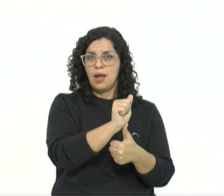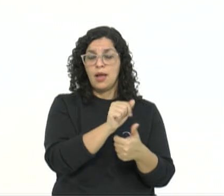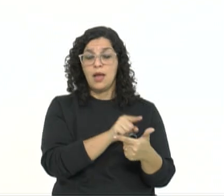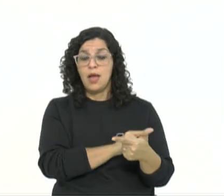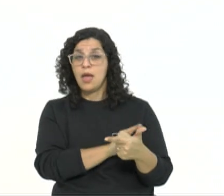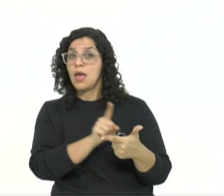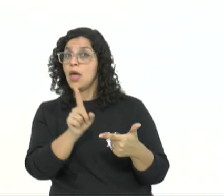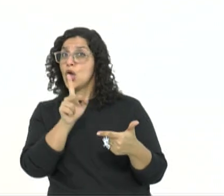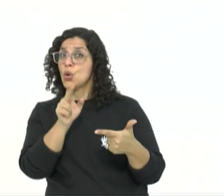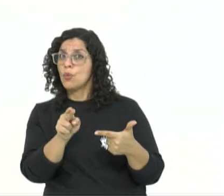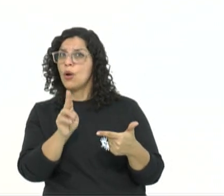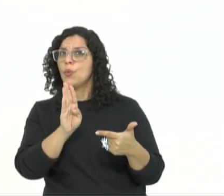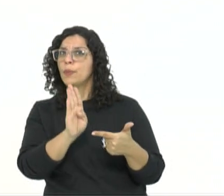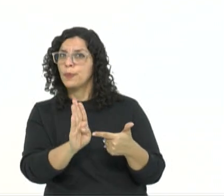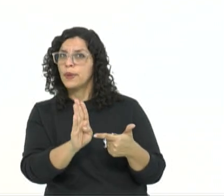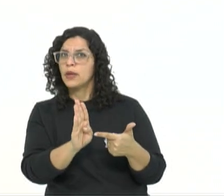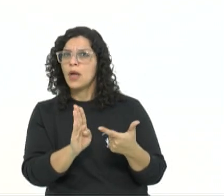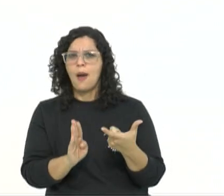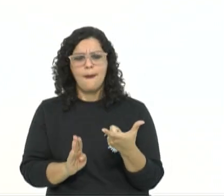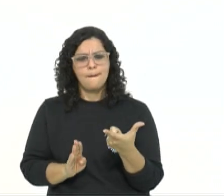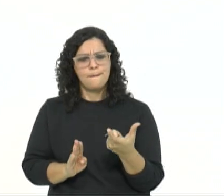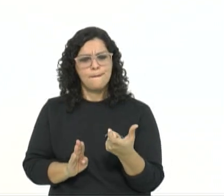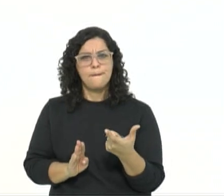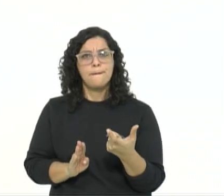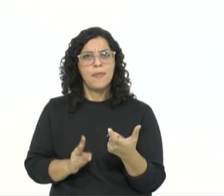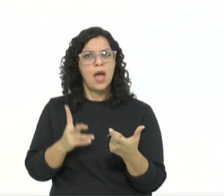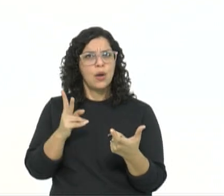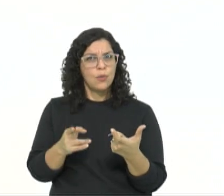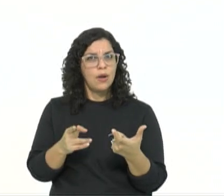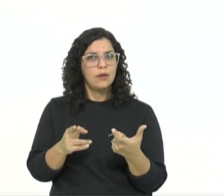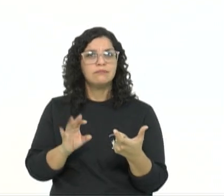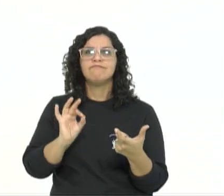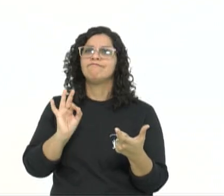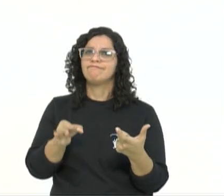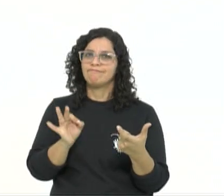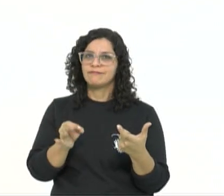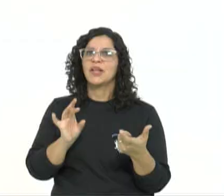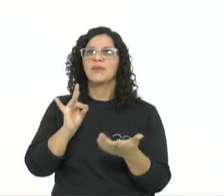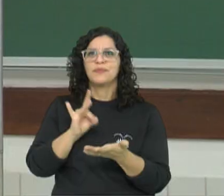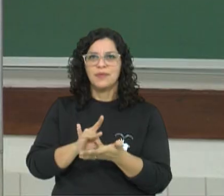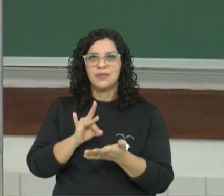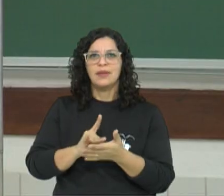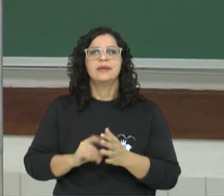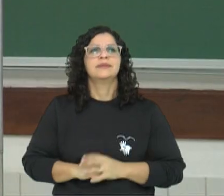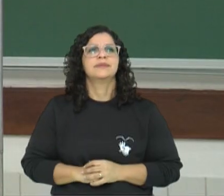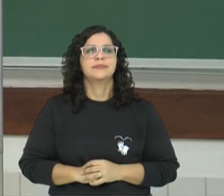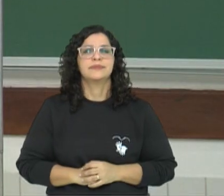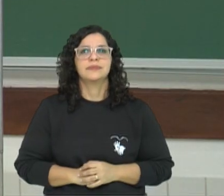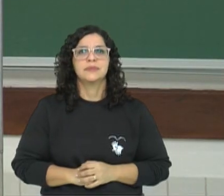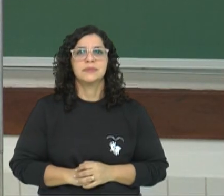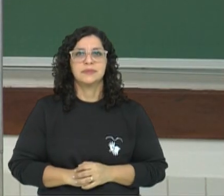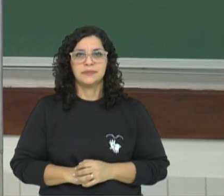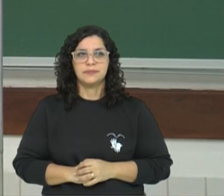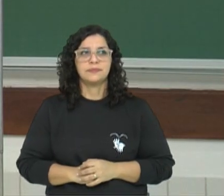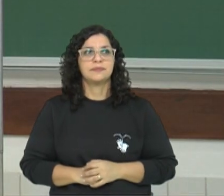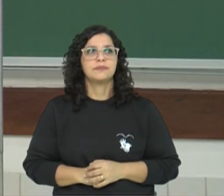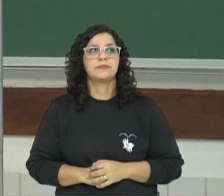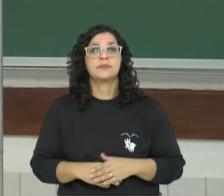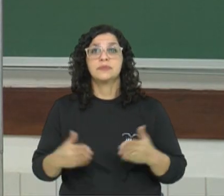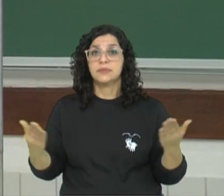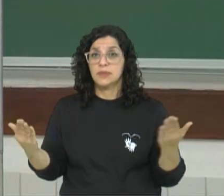é igual à intensidade do indicador sobre B. Sim, é justamente o oposto da primeira